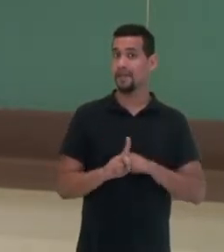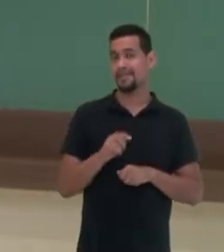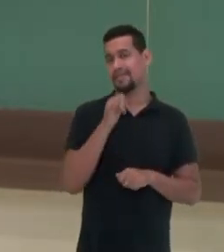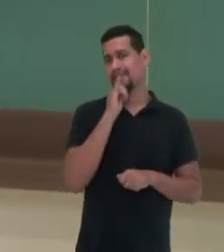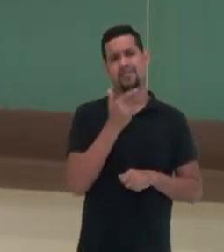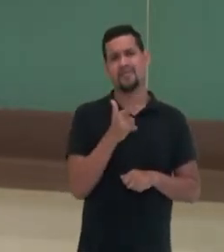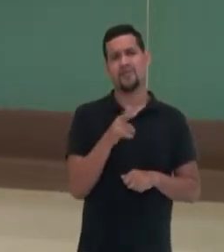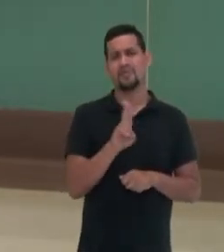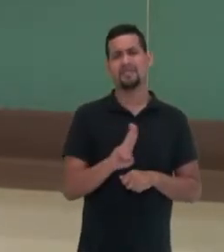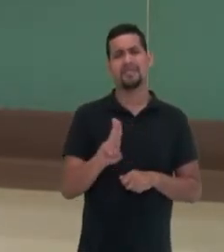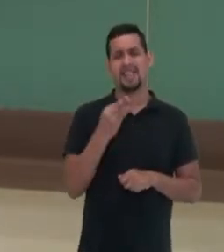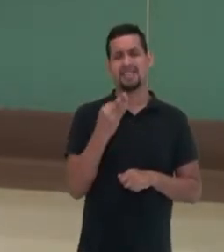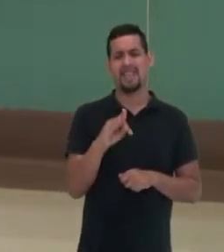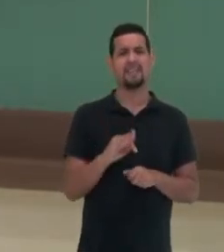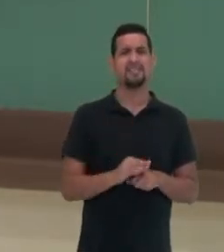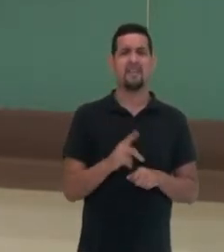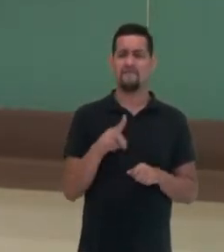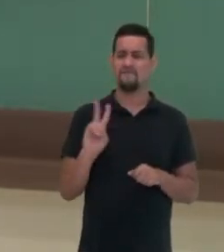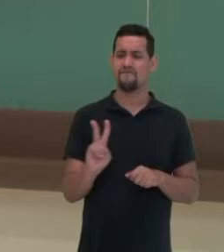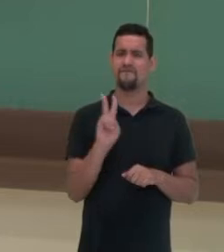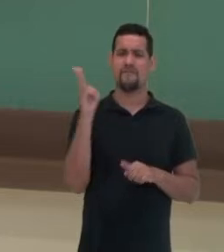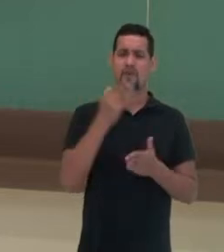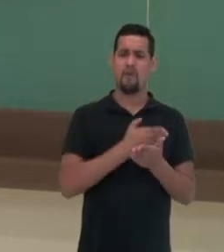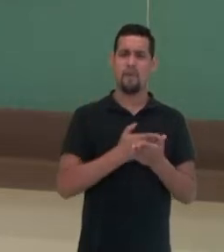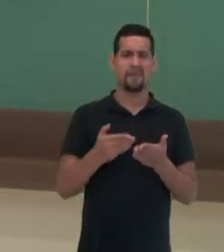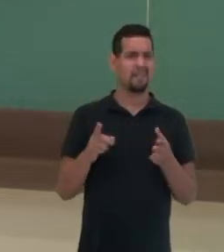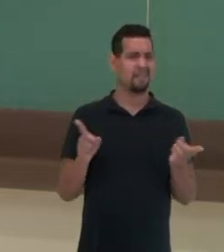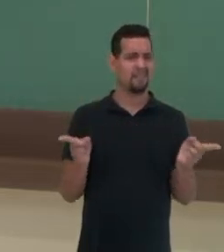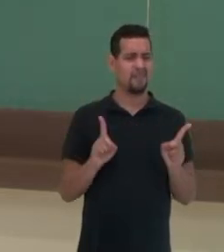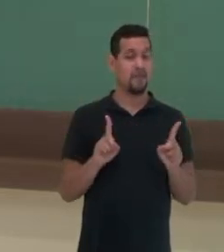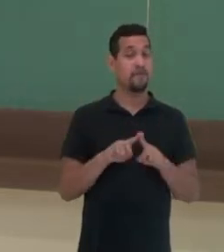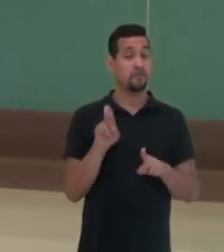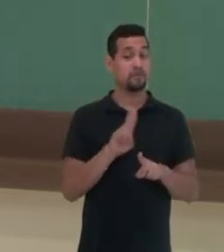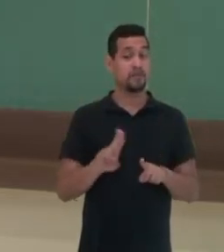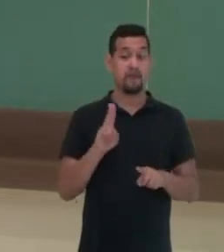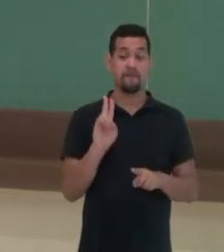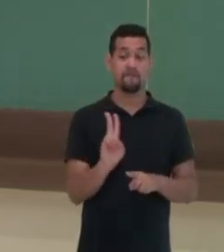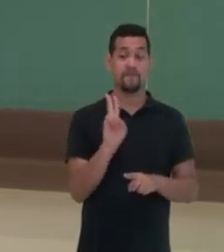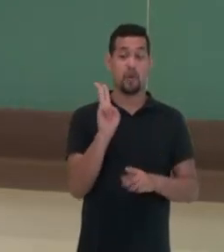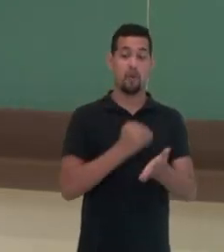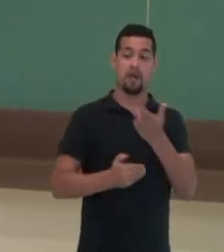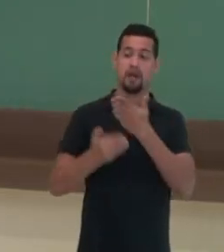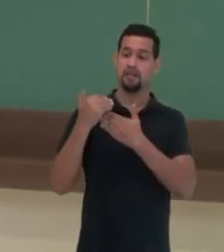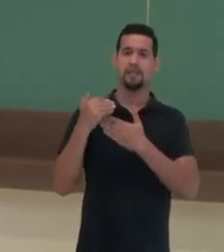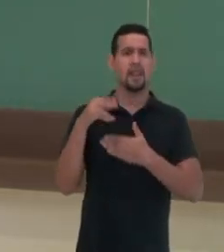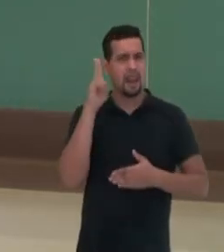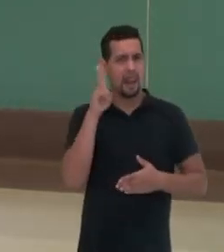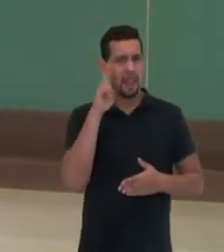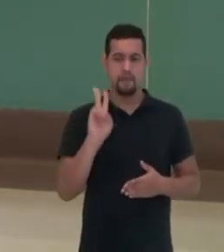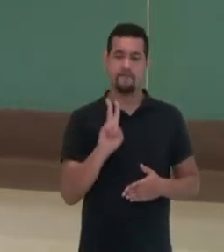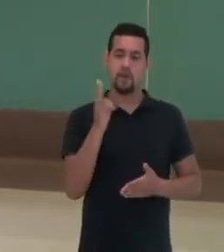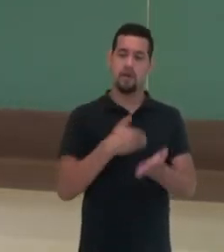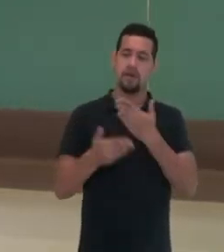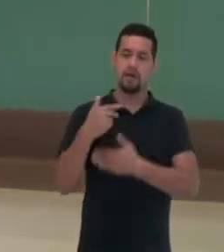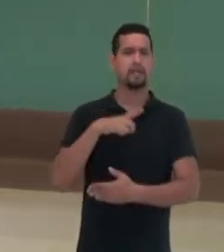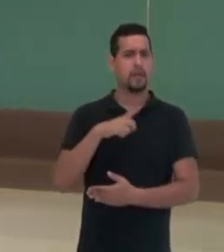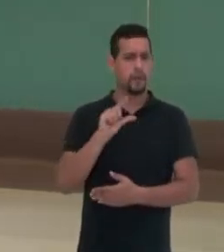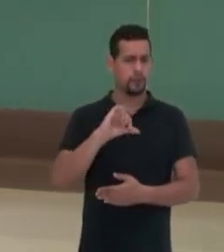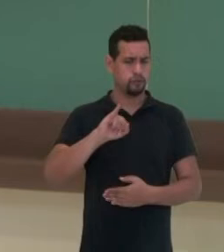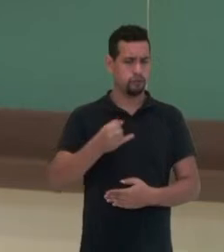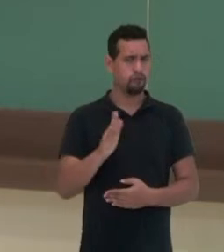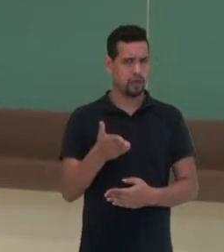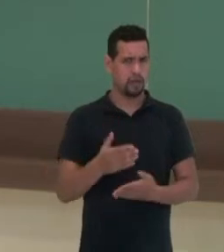vou aplicar a taxa lá no valor do começo. Eu aplico no valor anterior. Lembra que o valor anterior já tem um